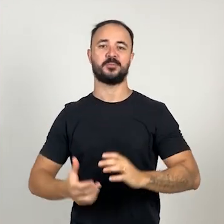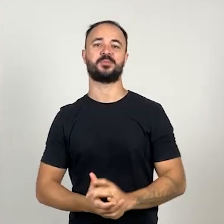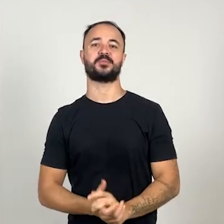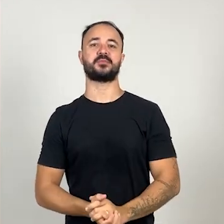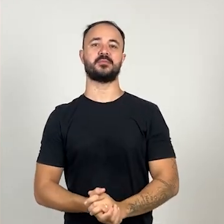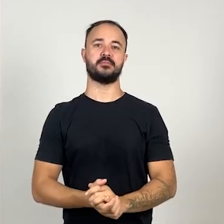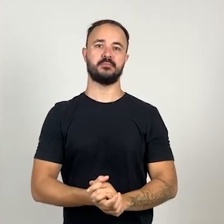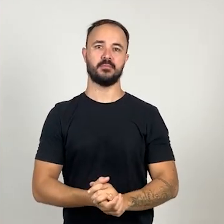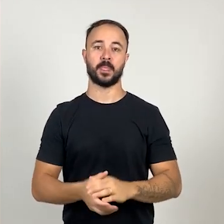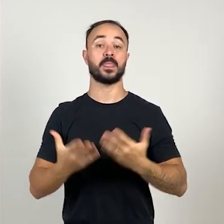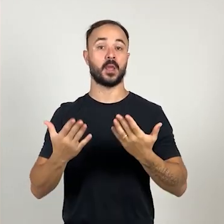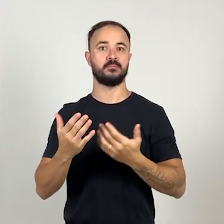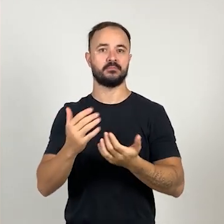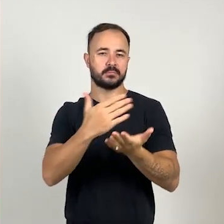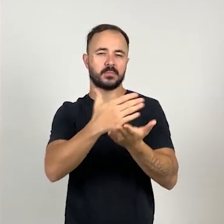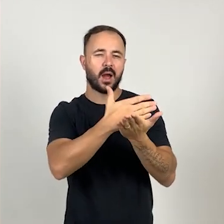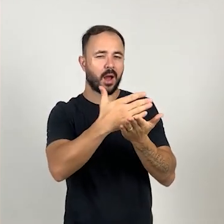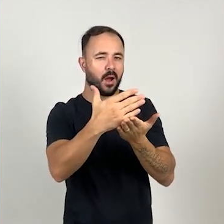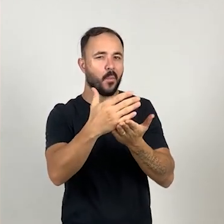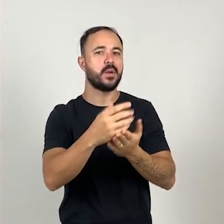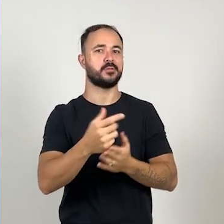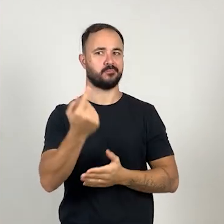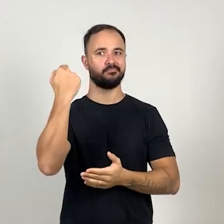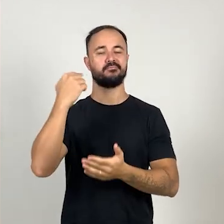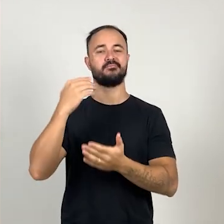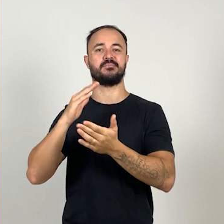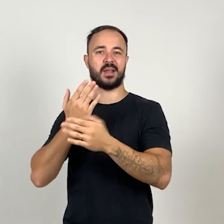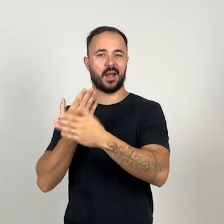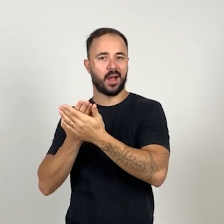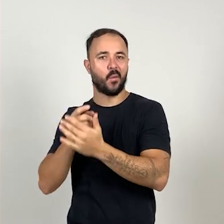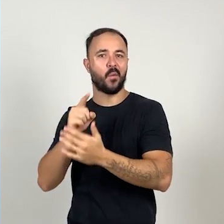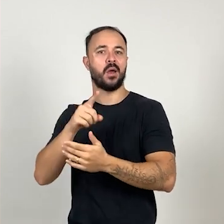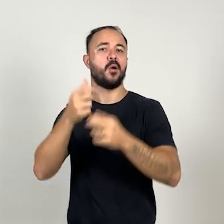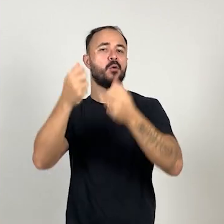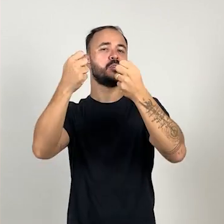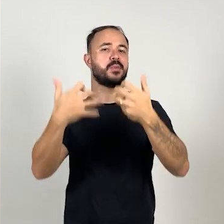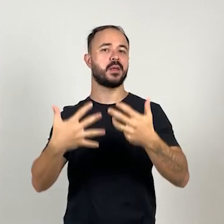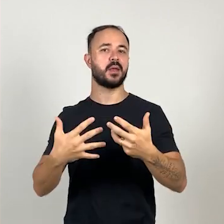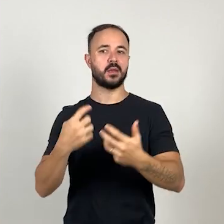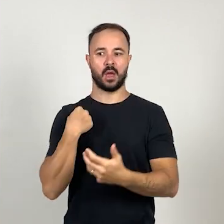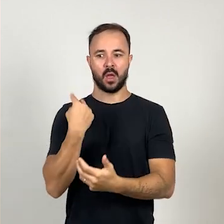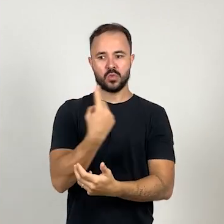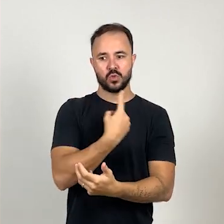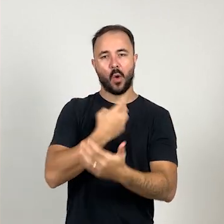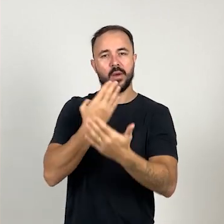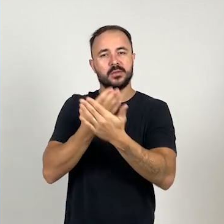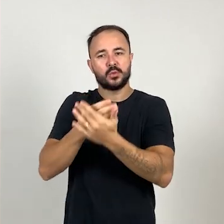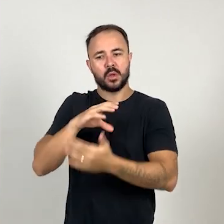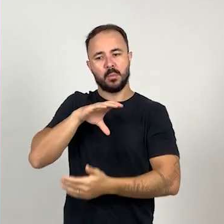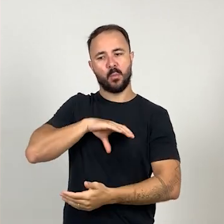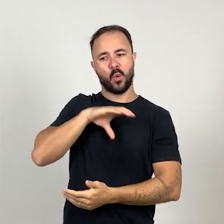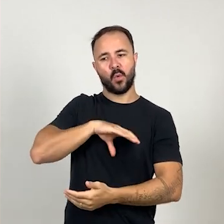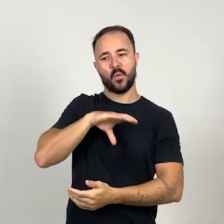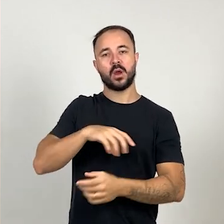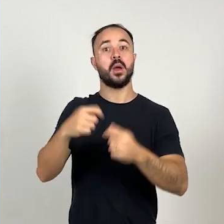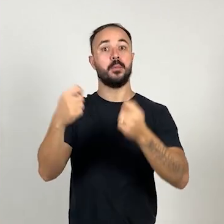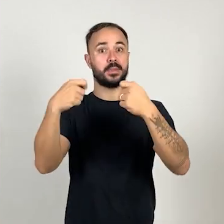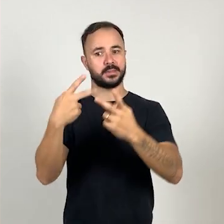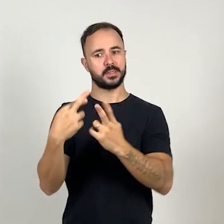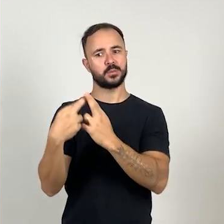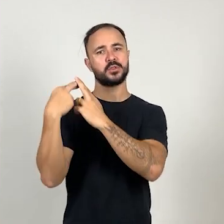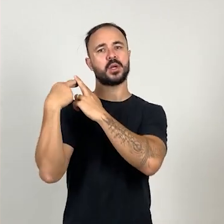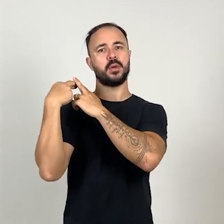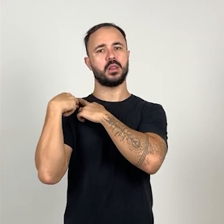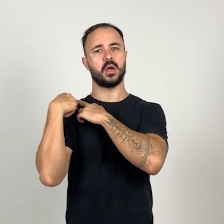Como falei no início desta aula, nós, enquanto estudantes de língua portuguesa, temos o poder de utilizar a nossa voz e a nossa